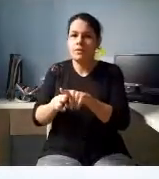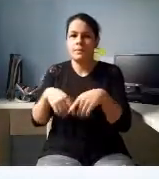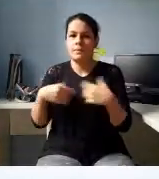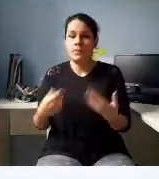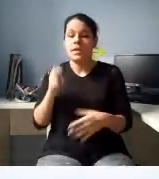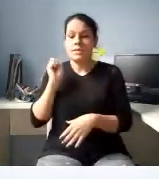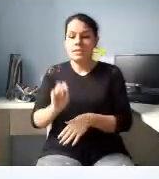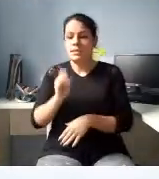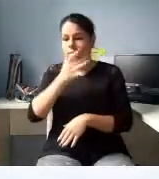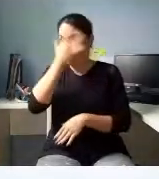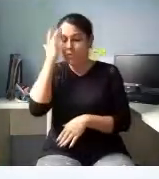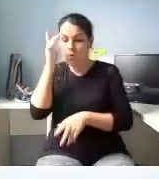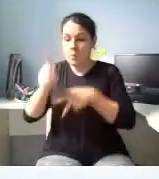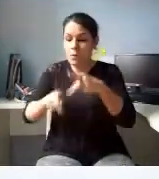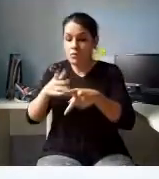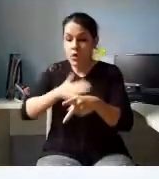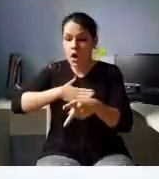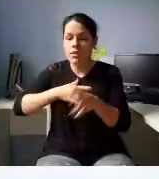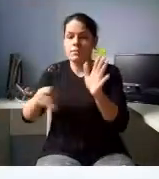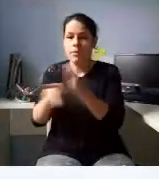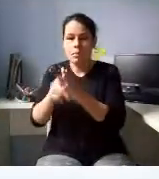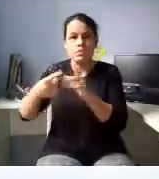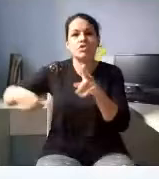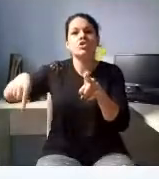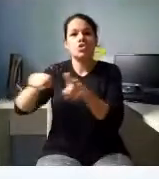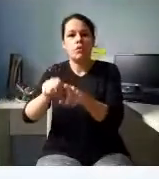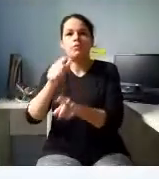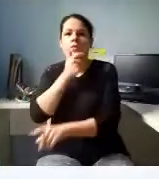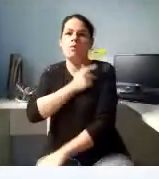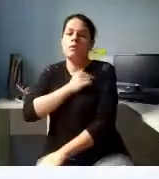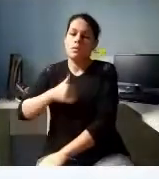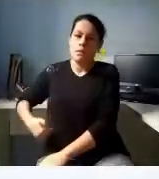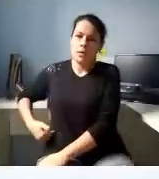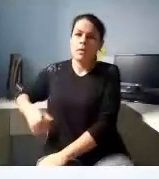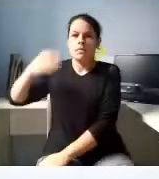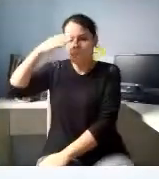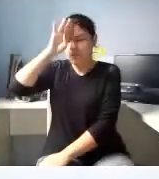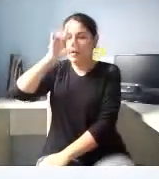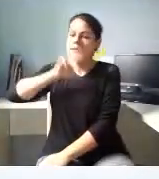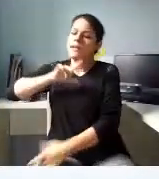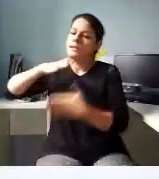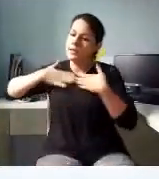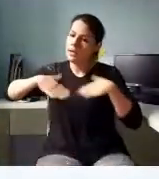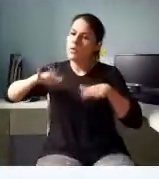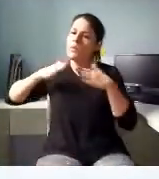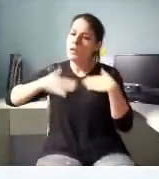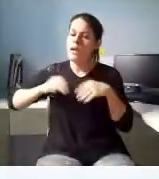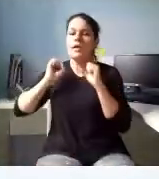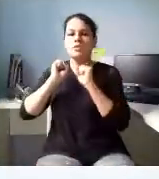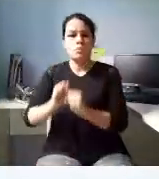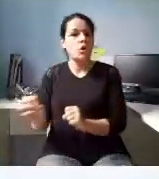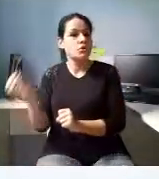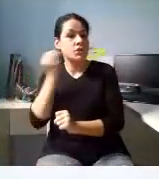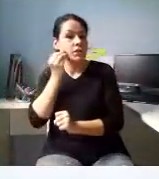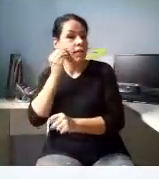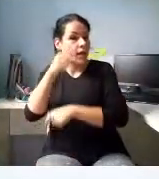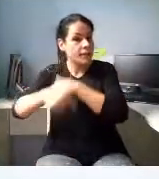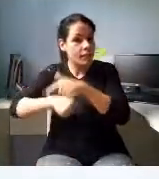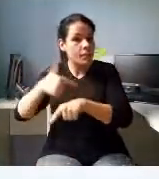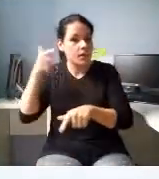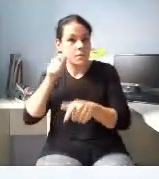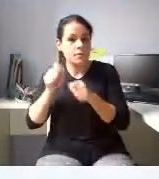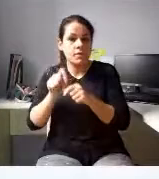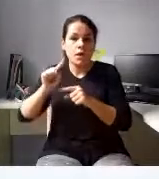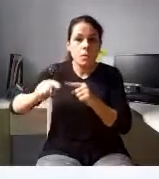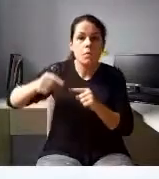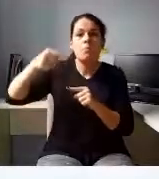popularidade, aí o governo tem uma certa tranquilidade e ele pode aí trabalhar isso para o